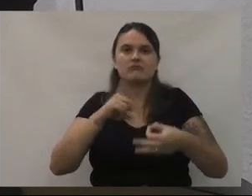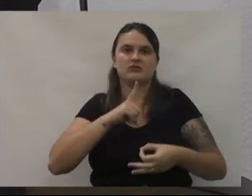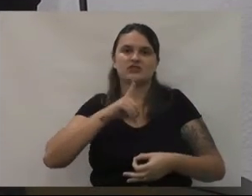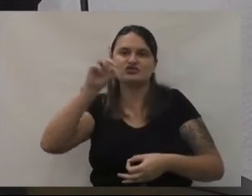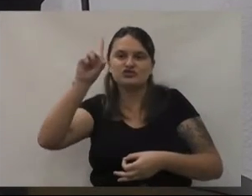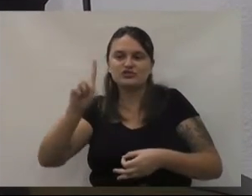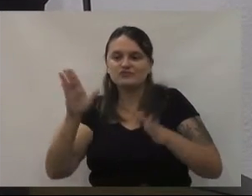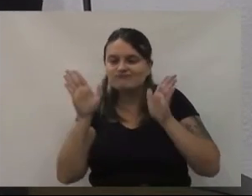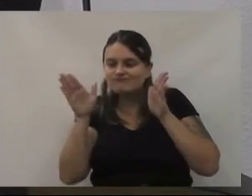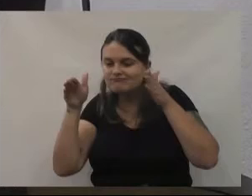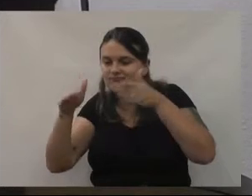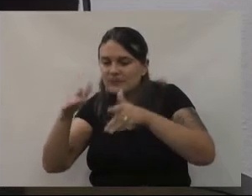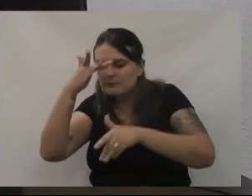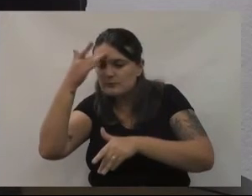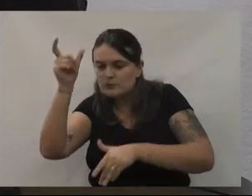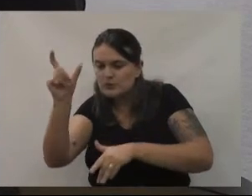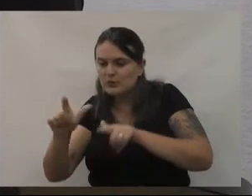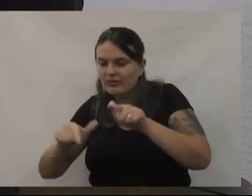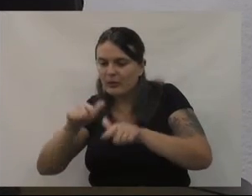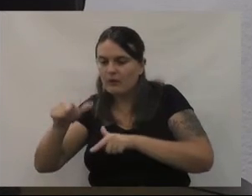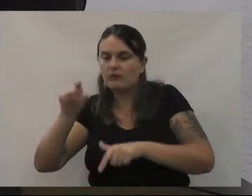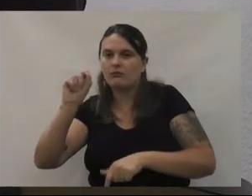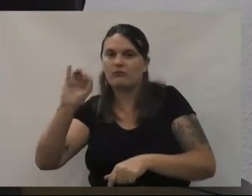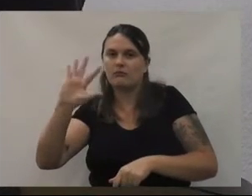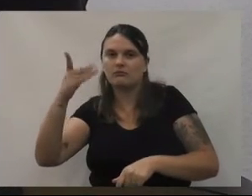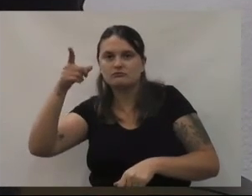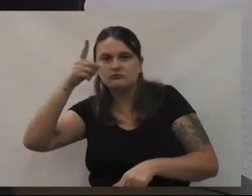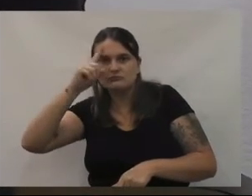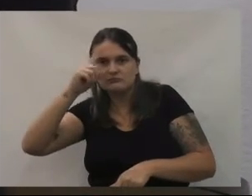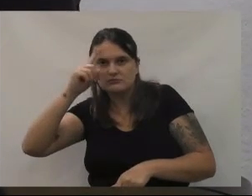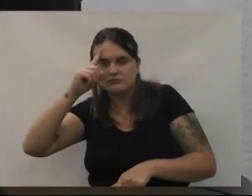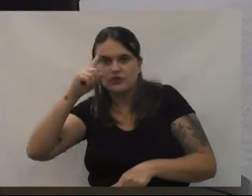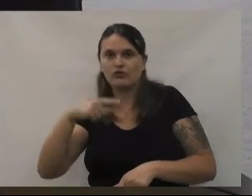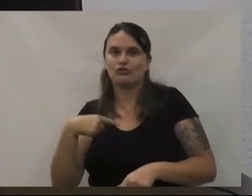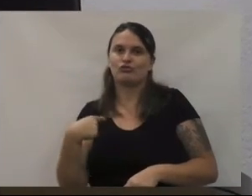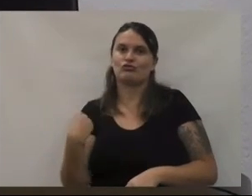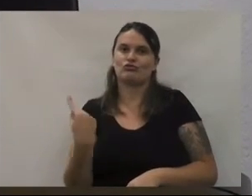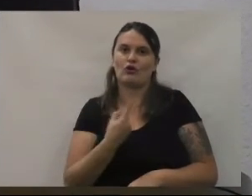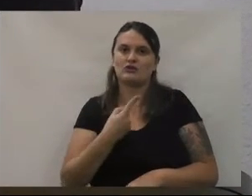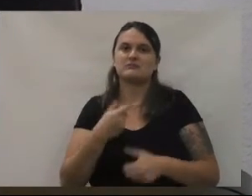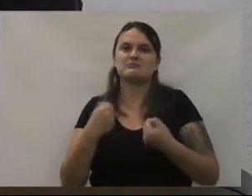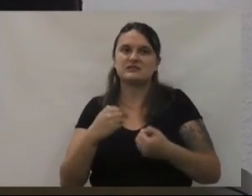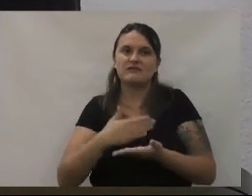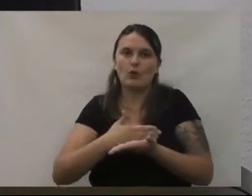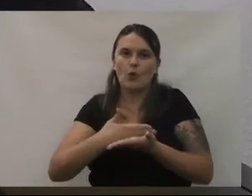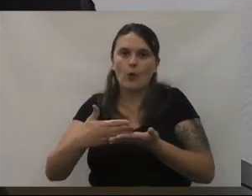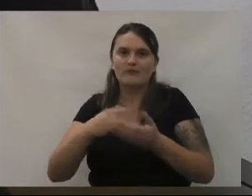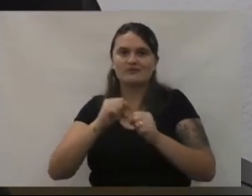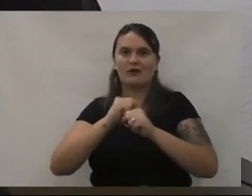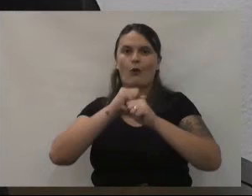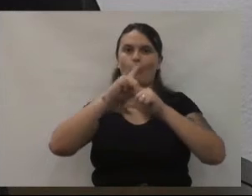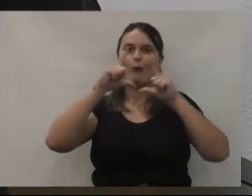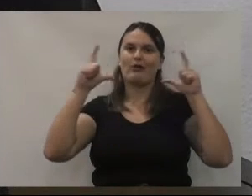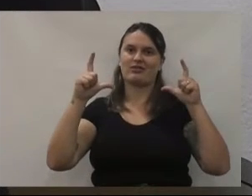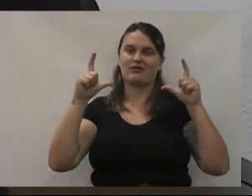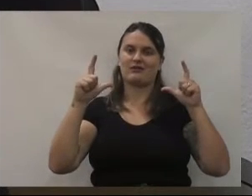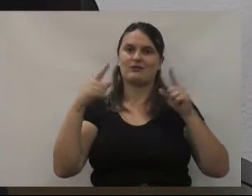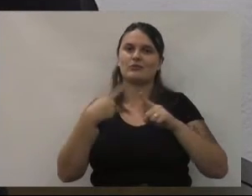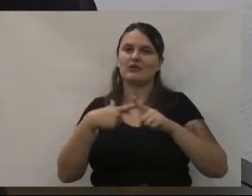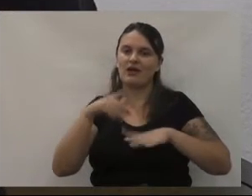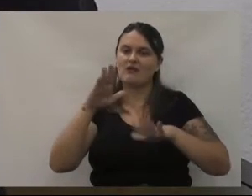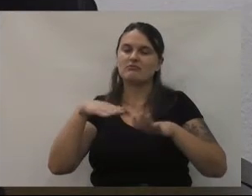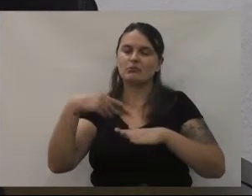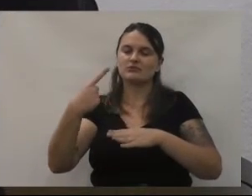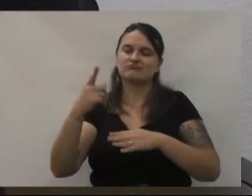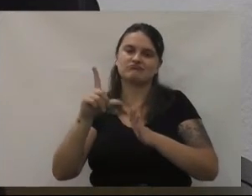do trabalhador, o que está acontecendo no dia a dia. Nós temos que começar a nos acordar, porque senão daqui a pouco vai ser muito